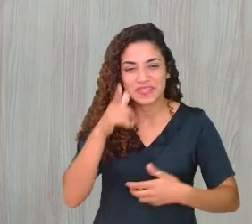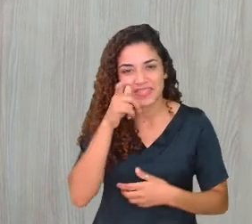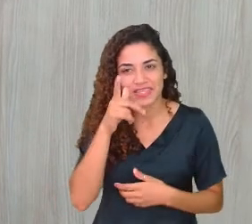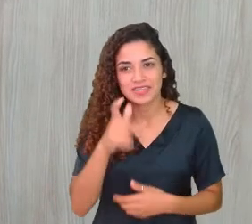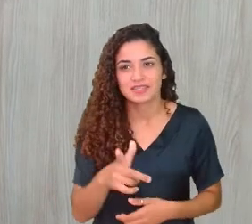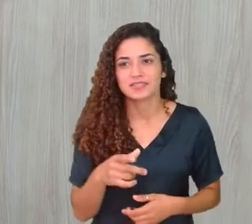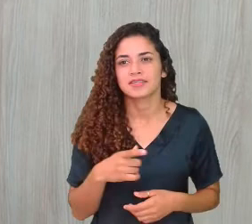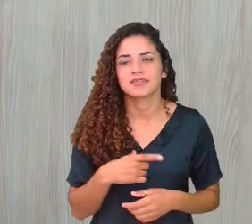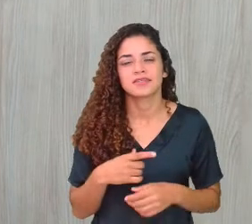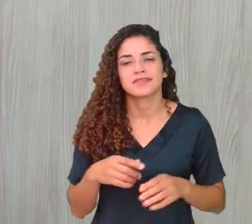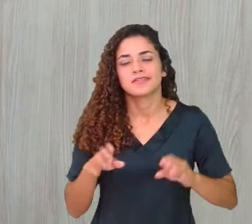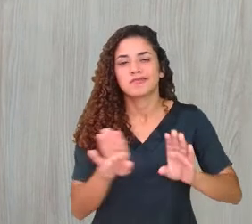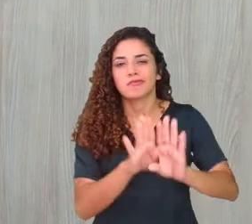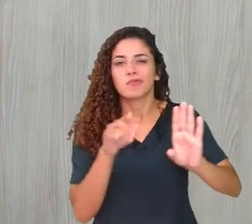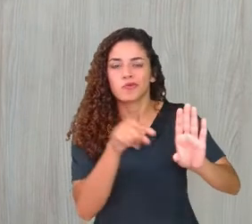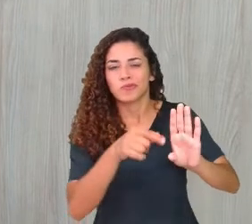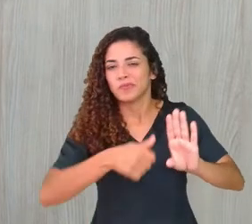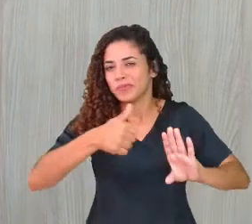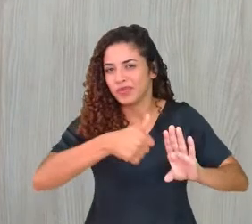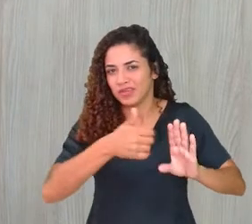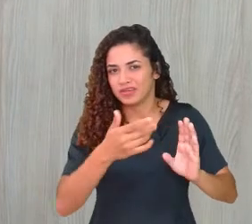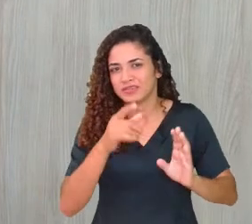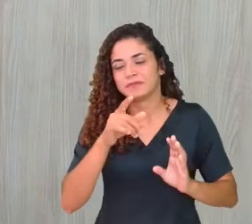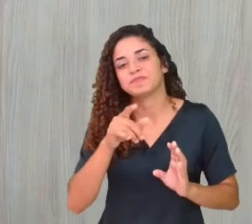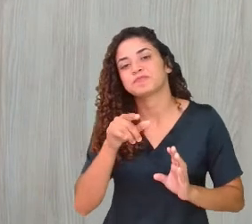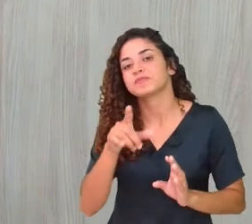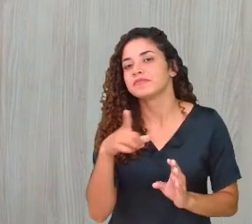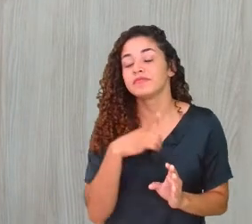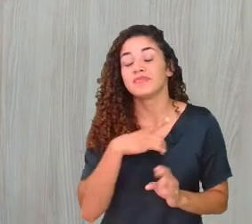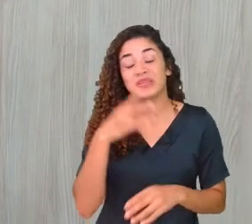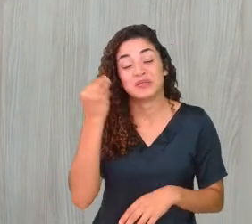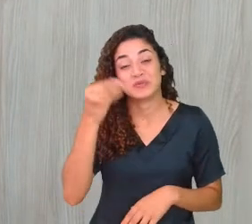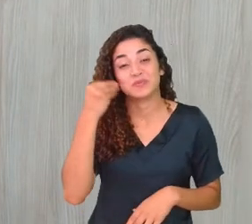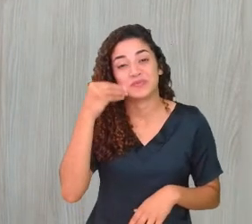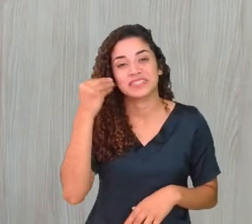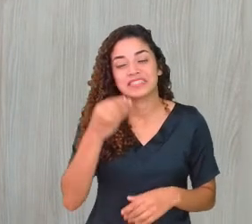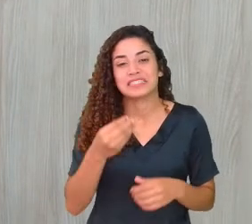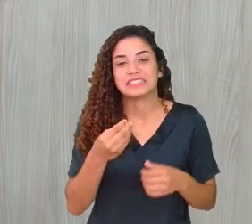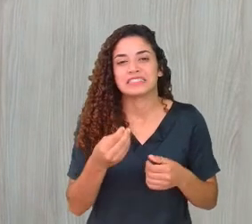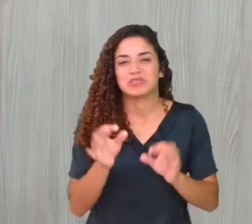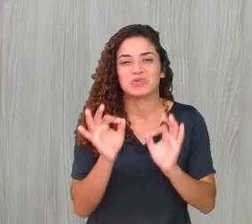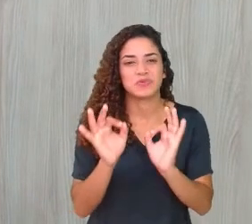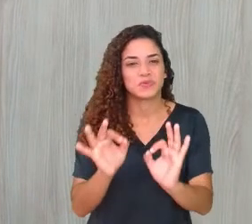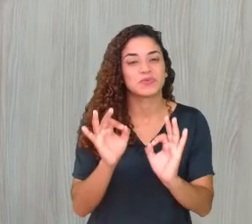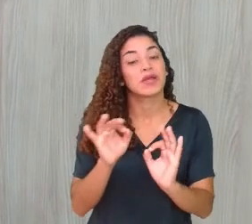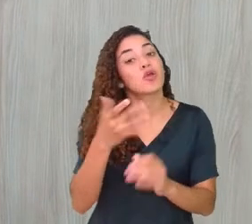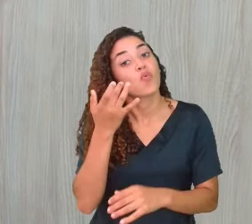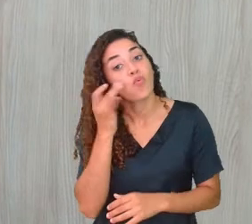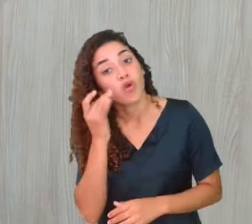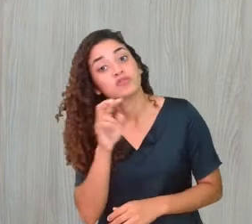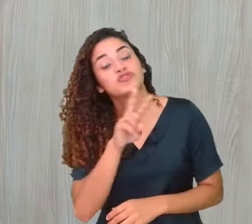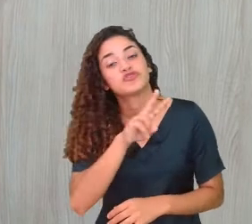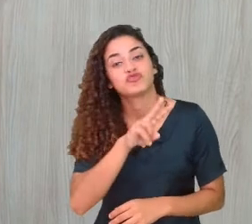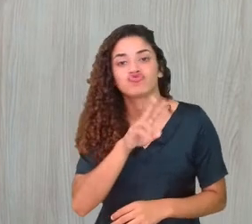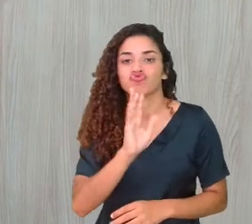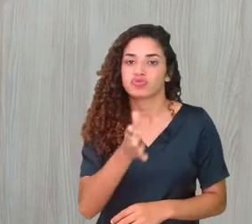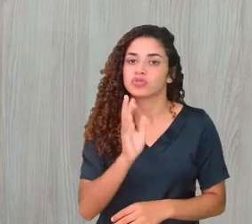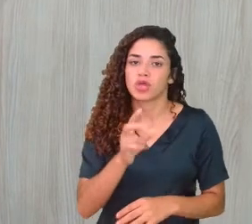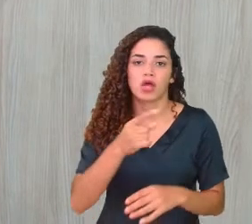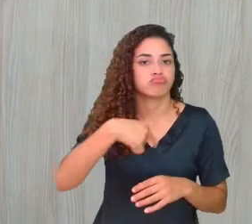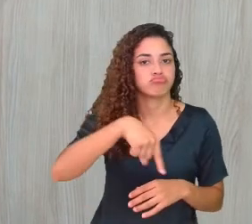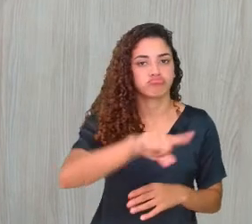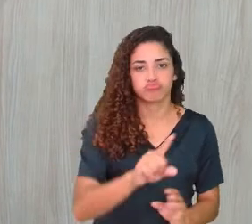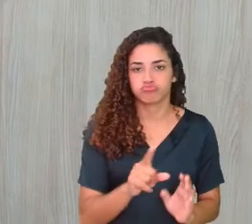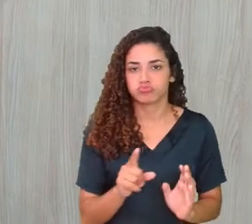naquele pavilhão de ter um monte de experiência. Então, acho que vocês já devem ter, quem já passou por lá e quem